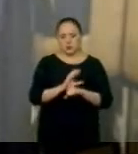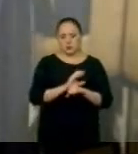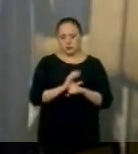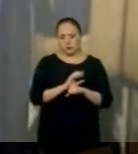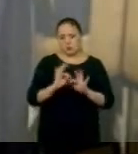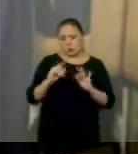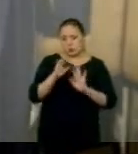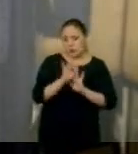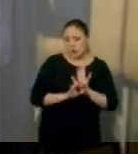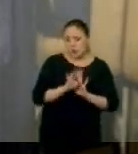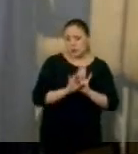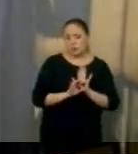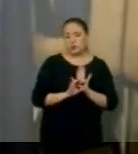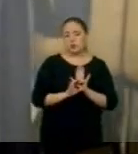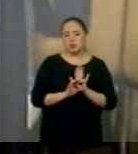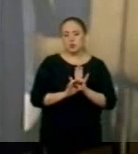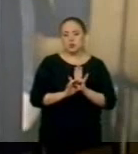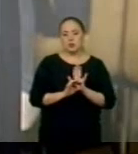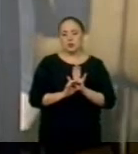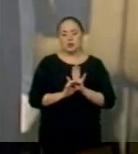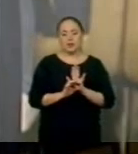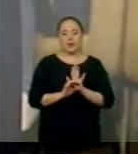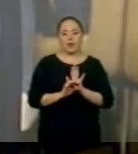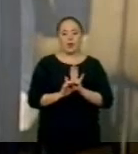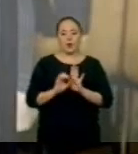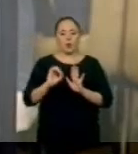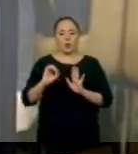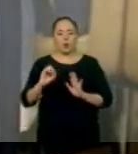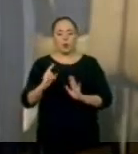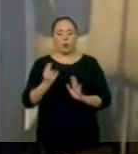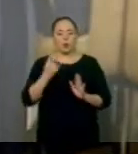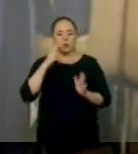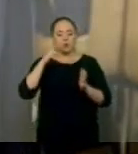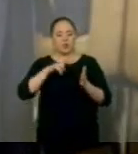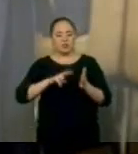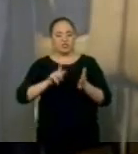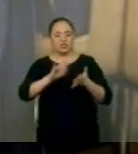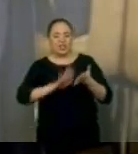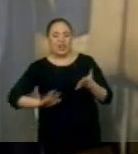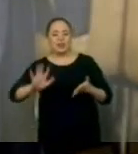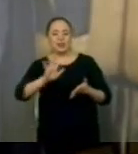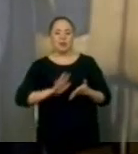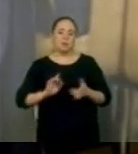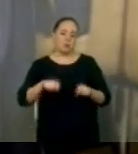dispositivo numa abrangência maior que for possível.